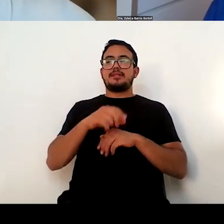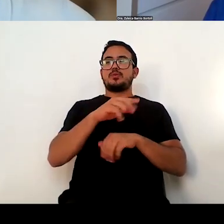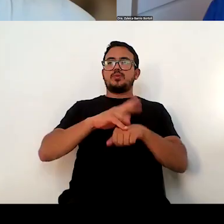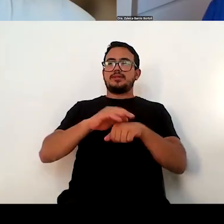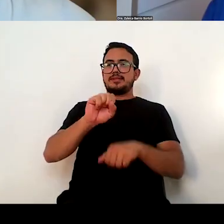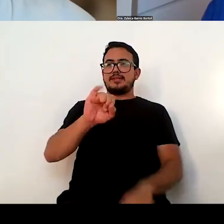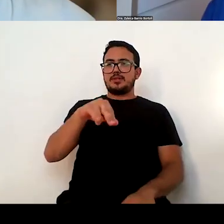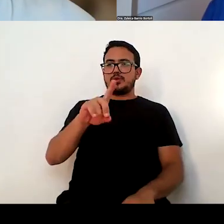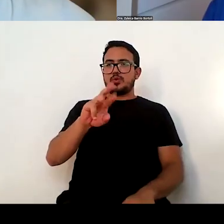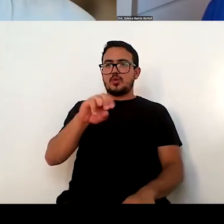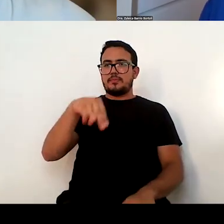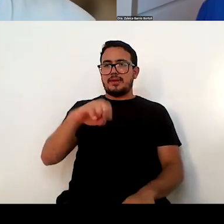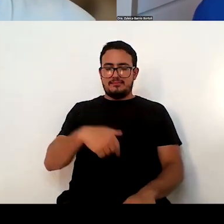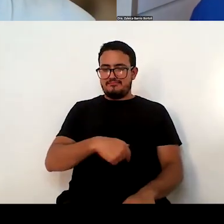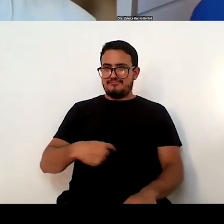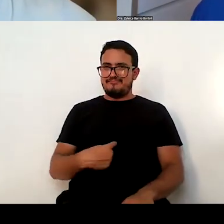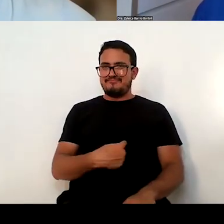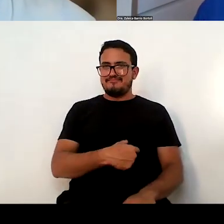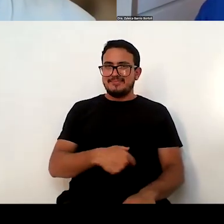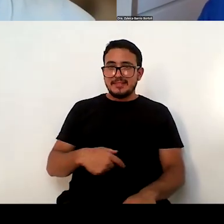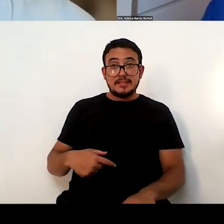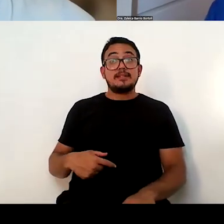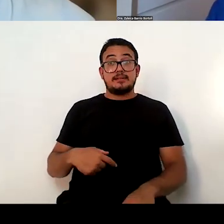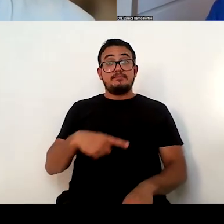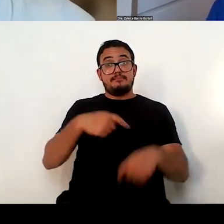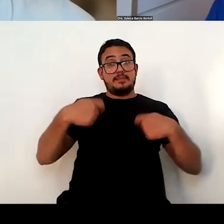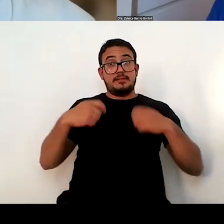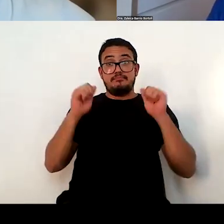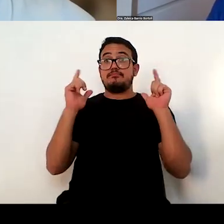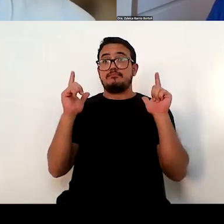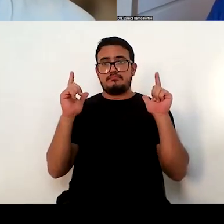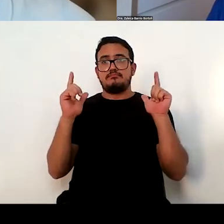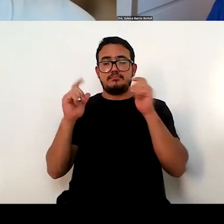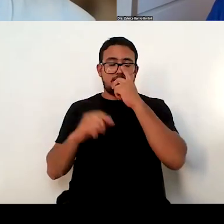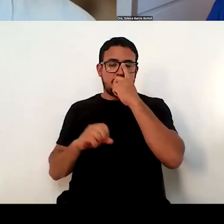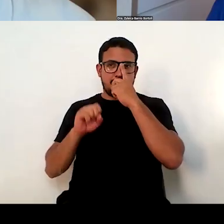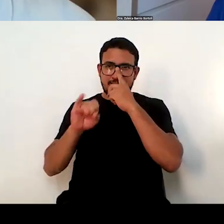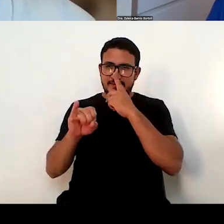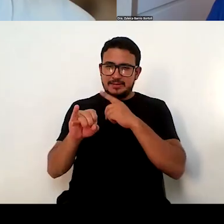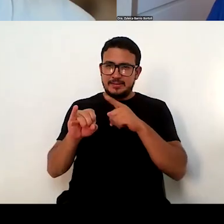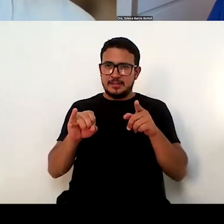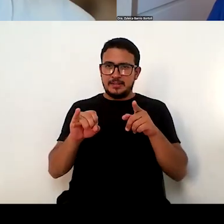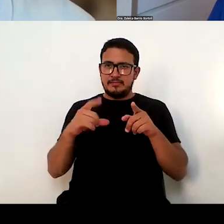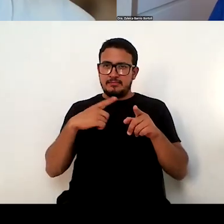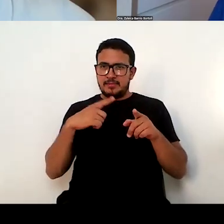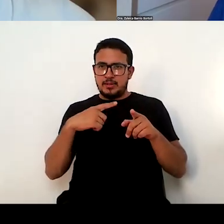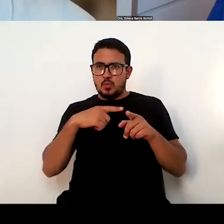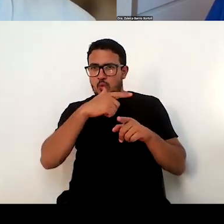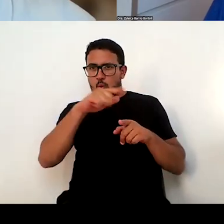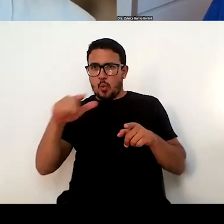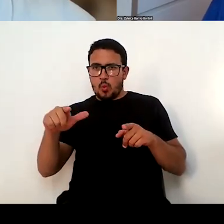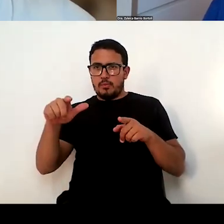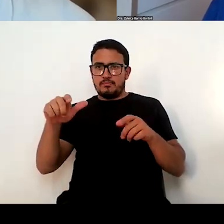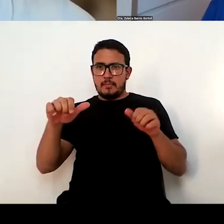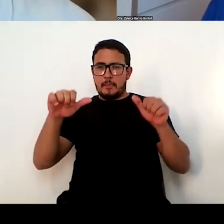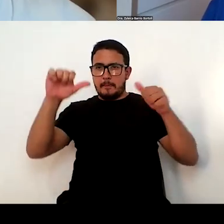problema quando ele está acordado. Então, se ele não tiver nada que a gente chama de sinal de alarme, realmente ele pode ter uma síndrome de intestino irritável, não tem necessidade